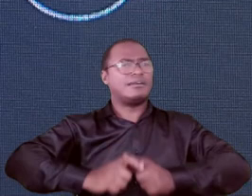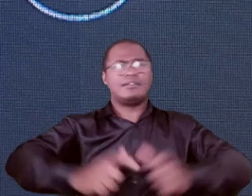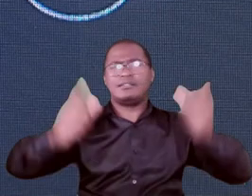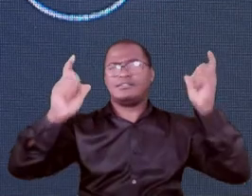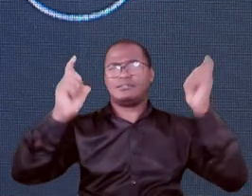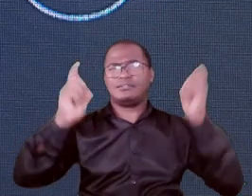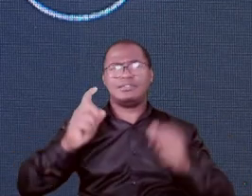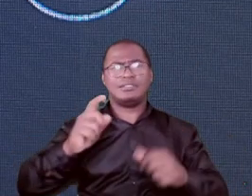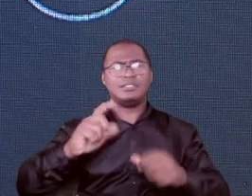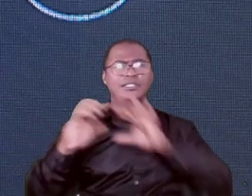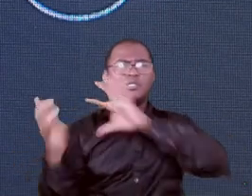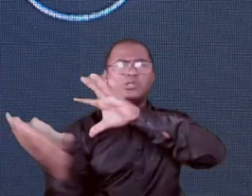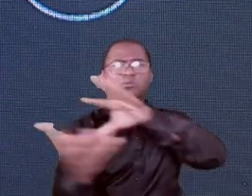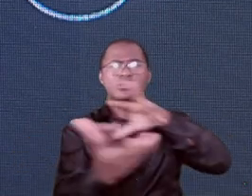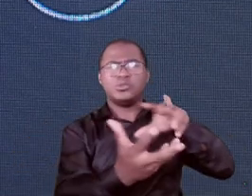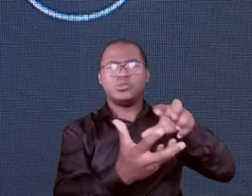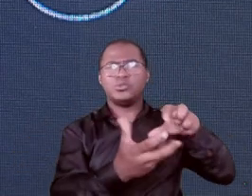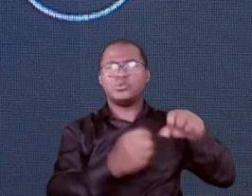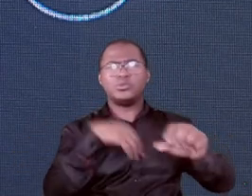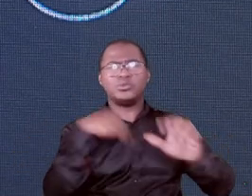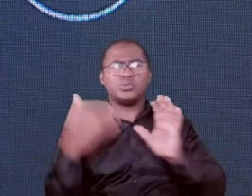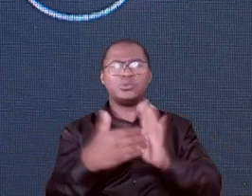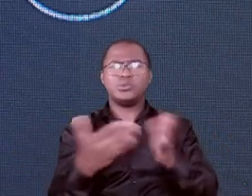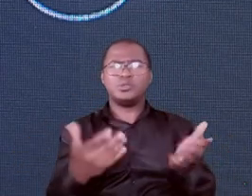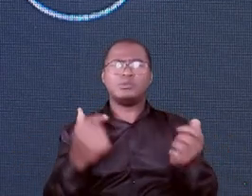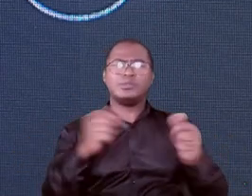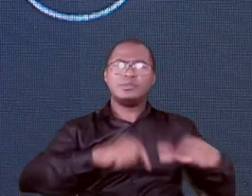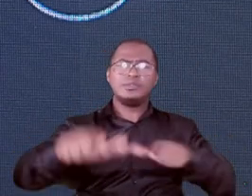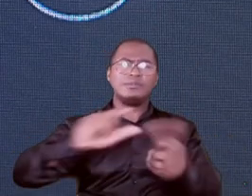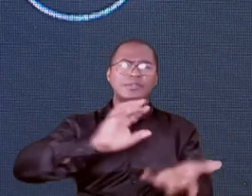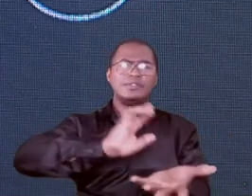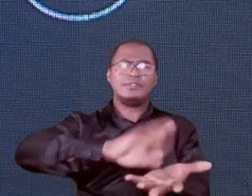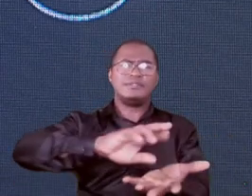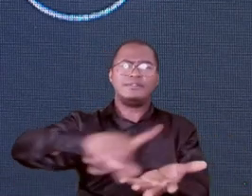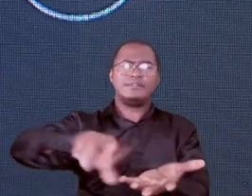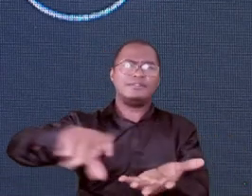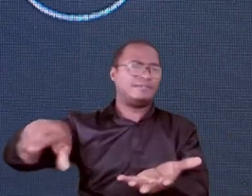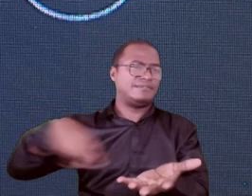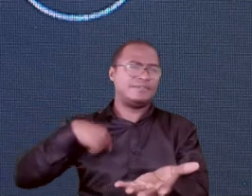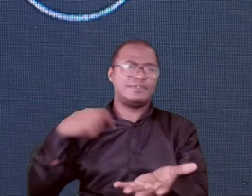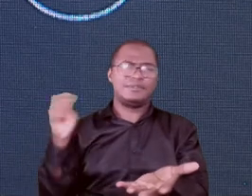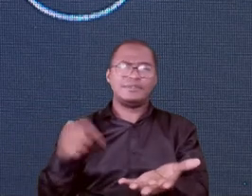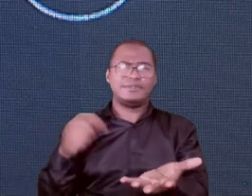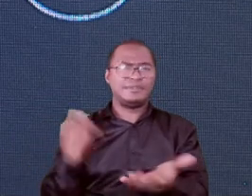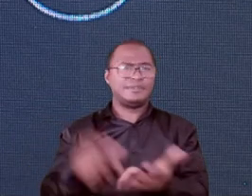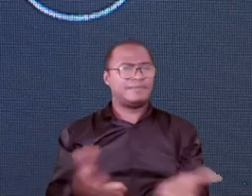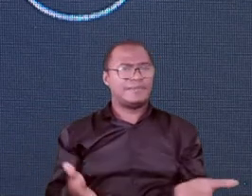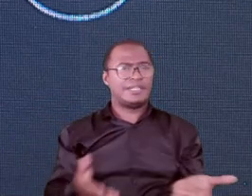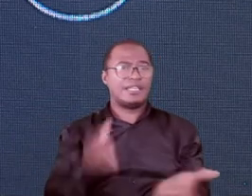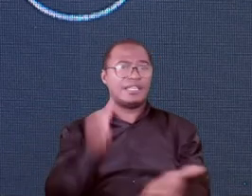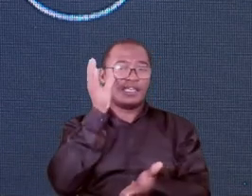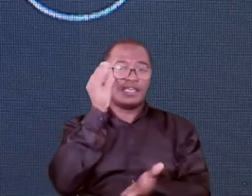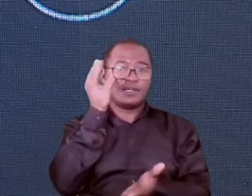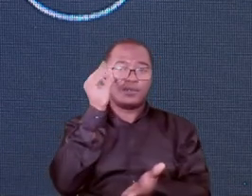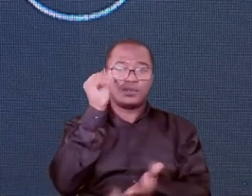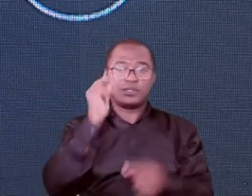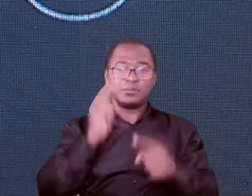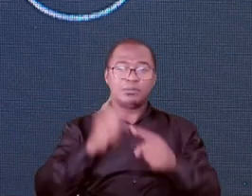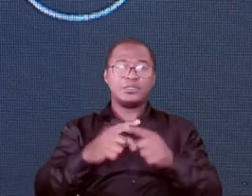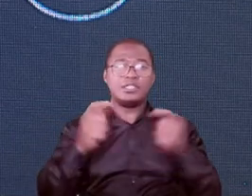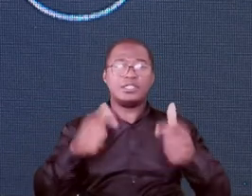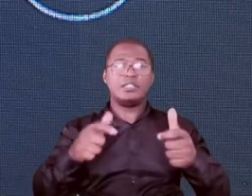a pouco tem asa tem outras coisas para a gente fazer é e é curioso assim que o mercado de pagamento